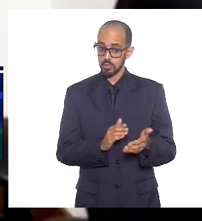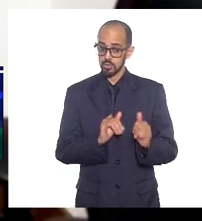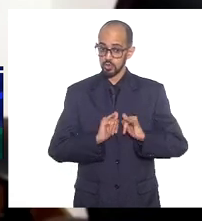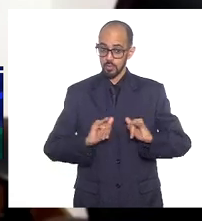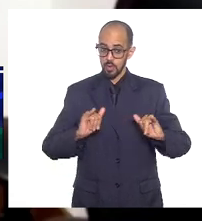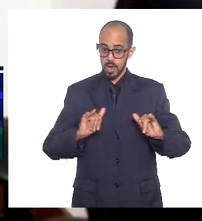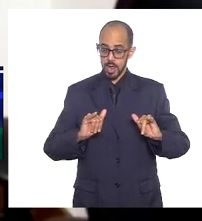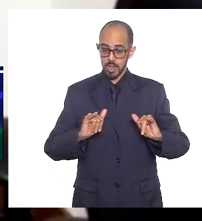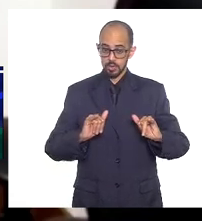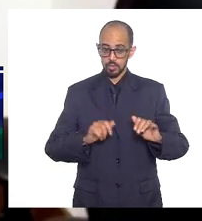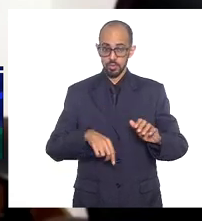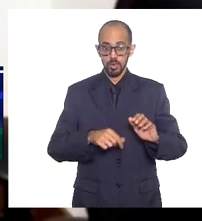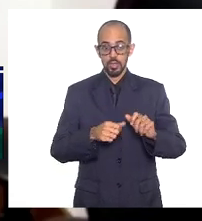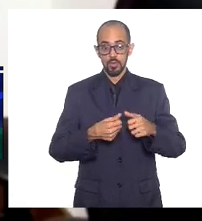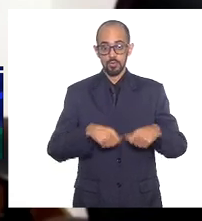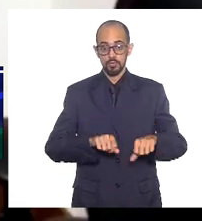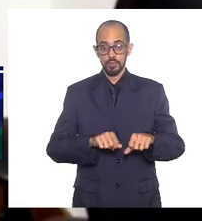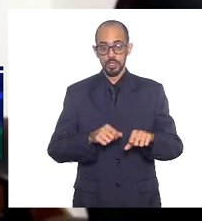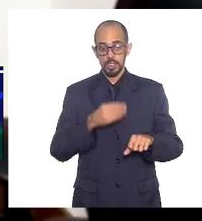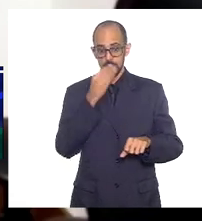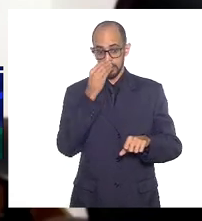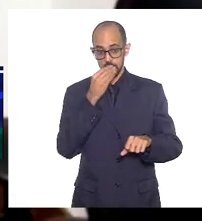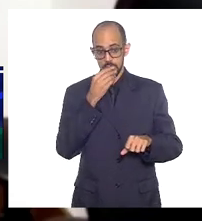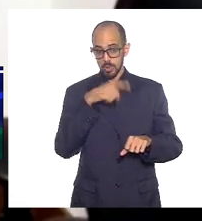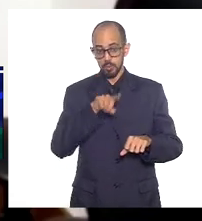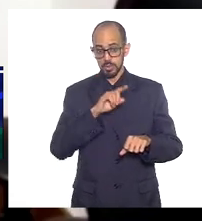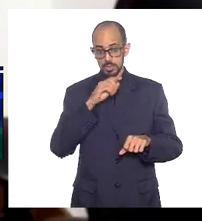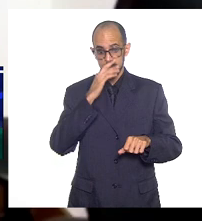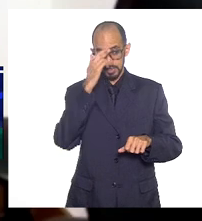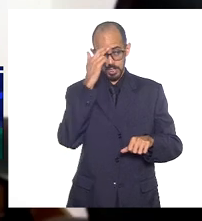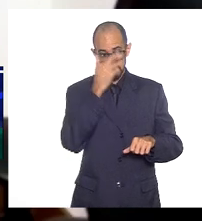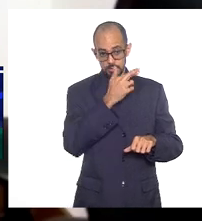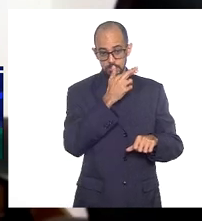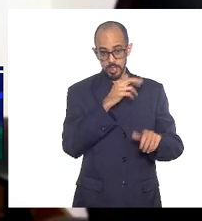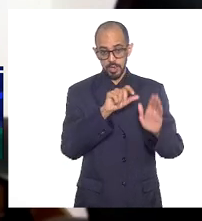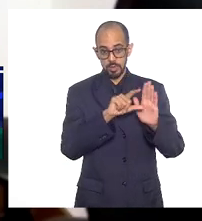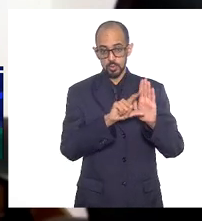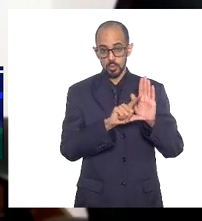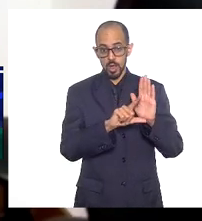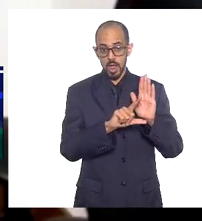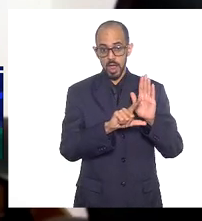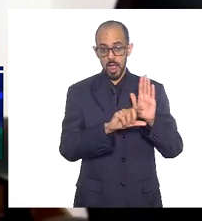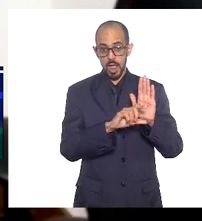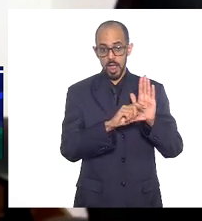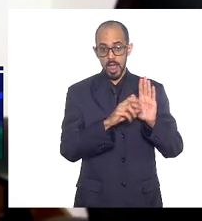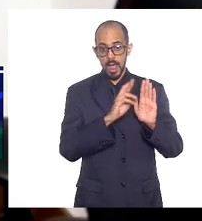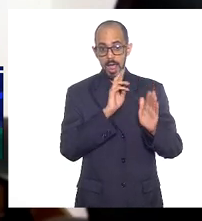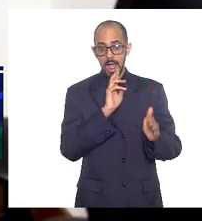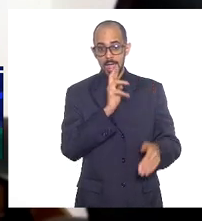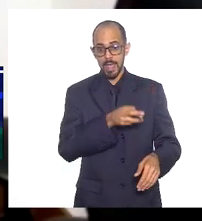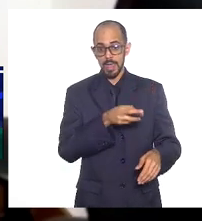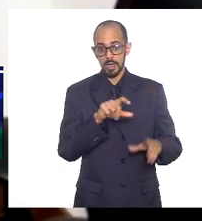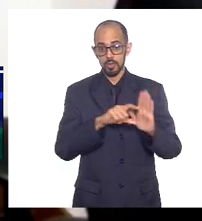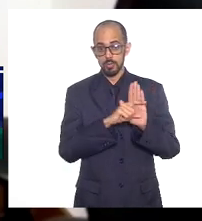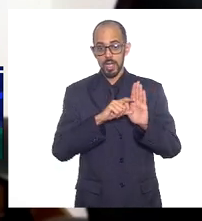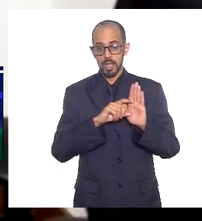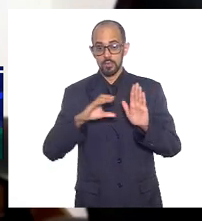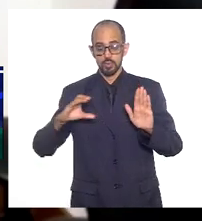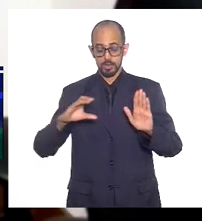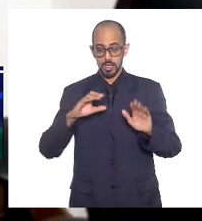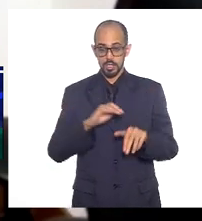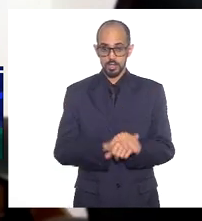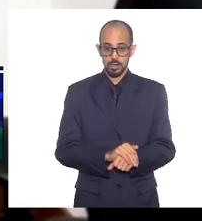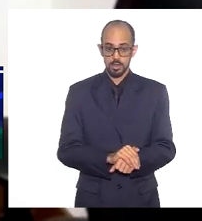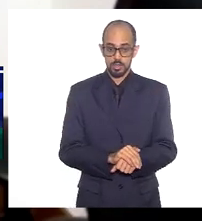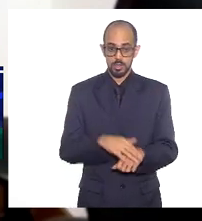regra disposta na linha C, inciso 19 deste artigo, com um propósito exclusivo de enfrentamento